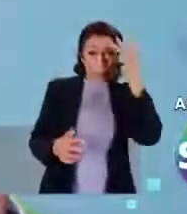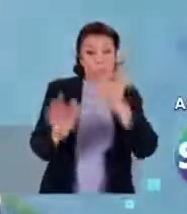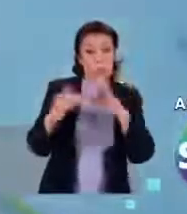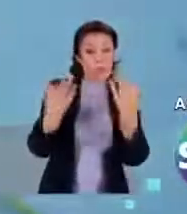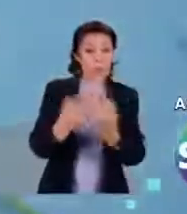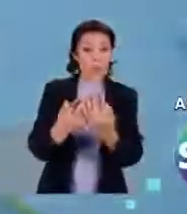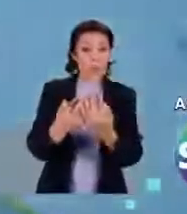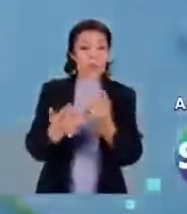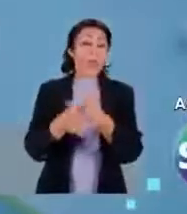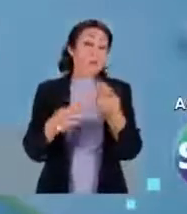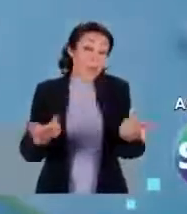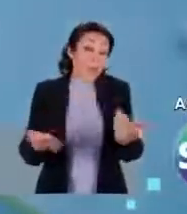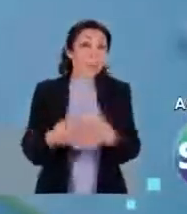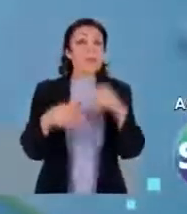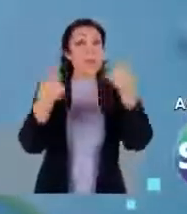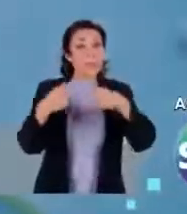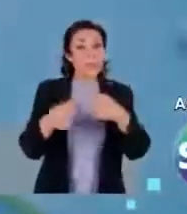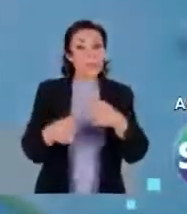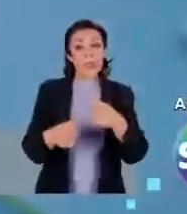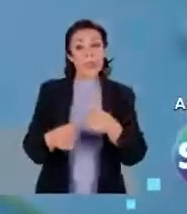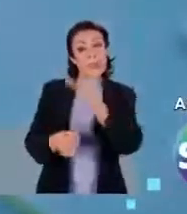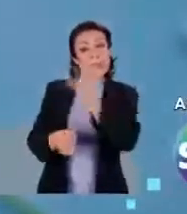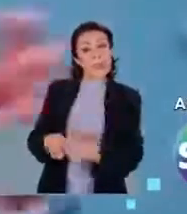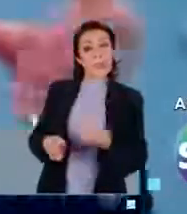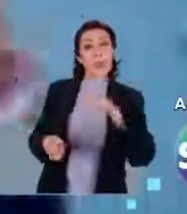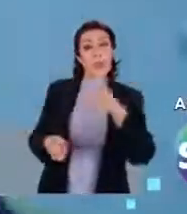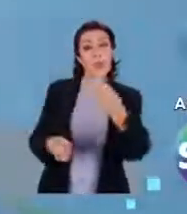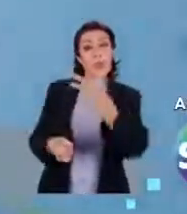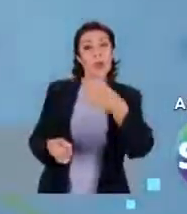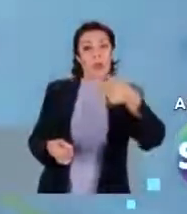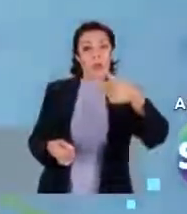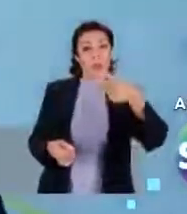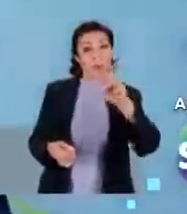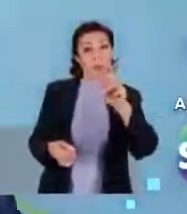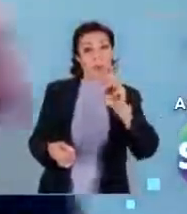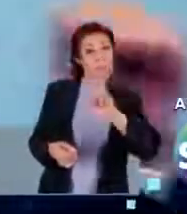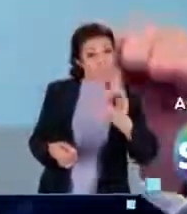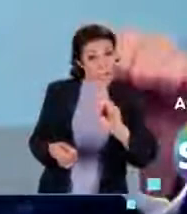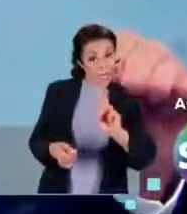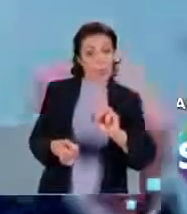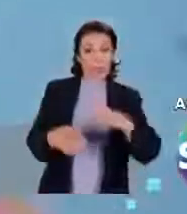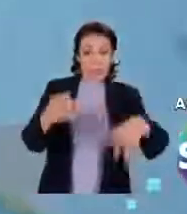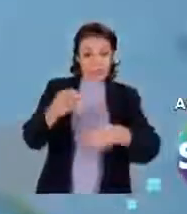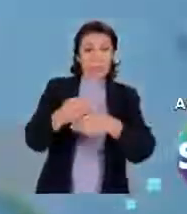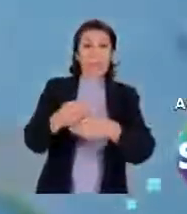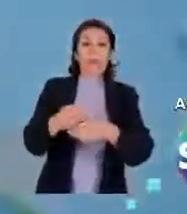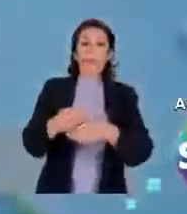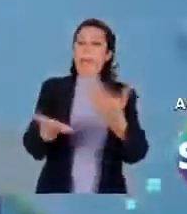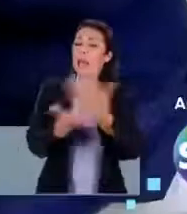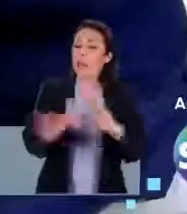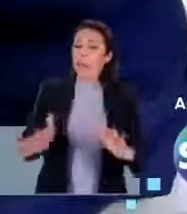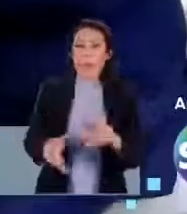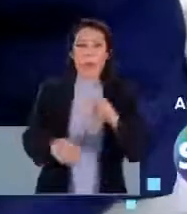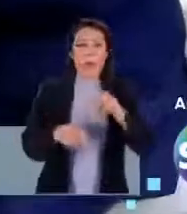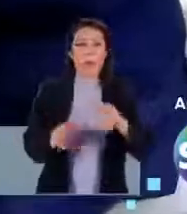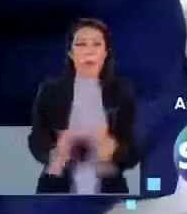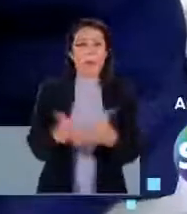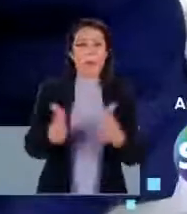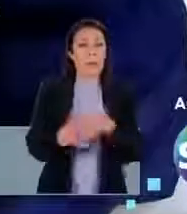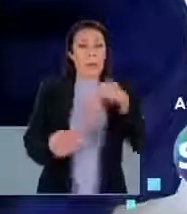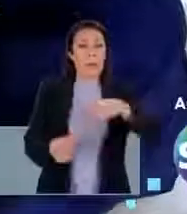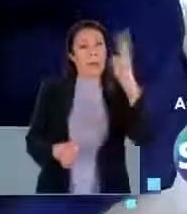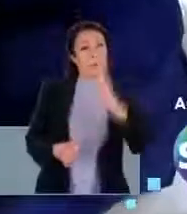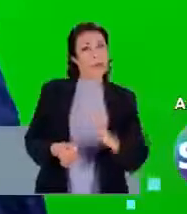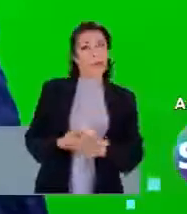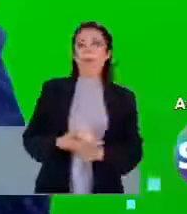ganha 300 eu preciso então que ele tenha 272 de complementação para que acabe a pobreza no Brasil agora você fala muito Ciro É